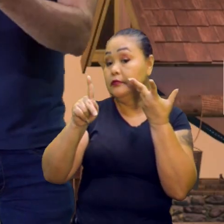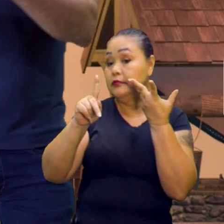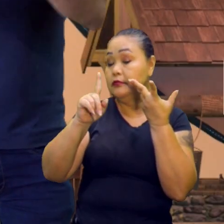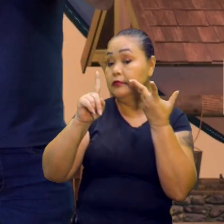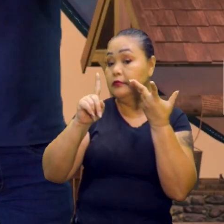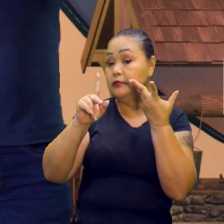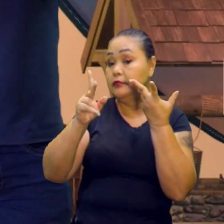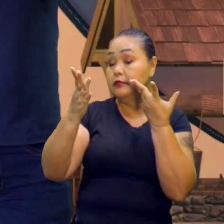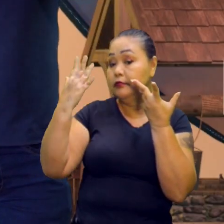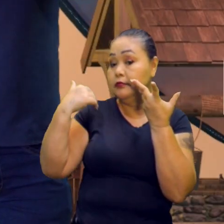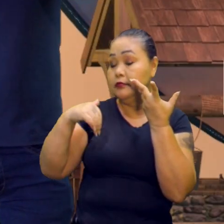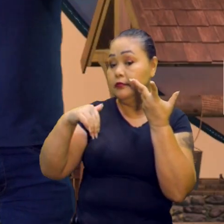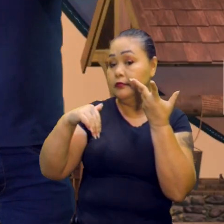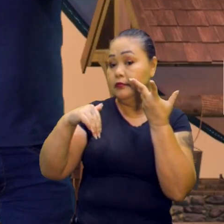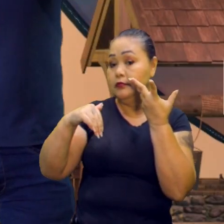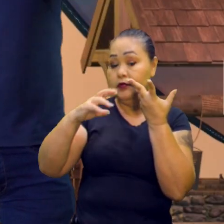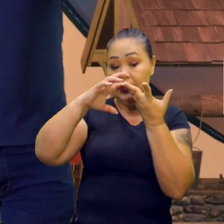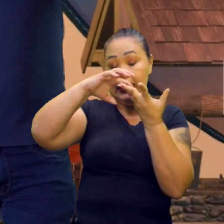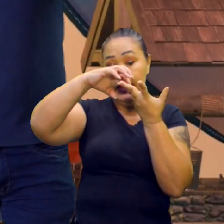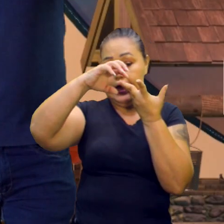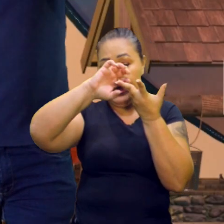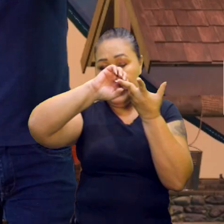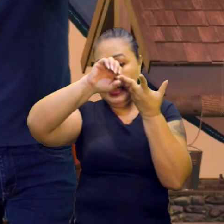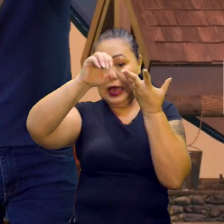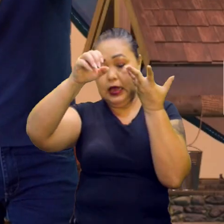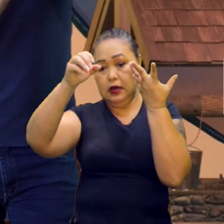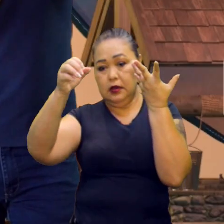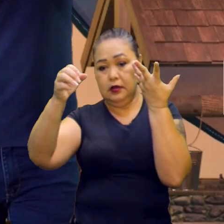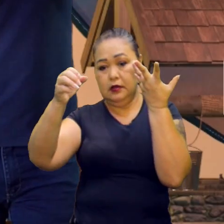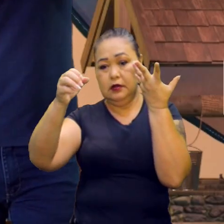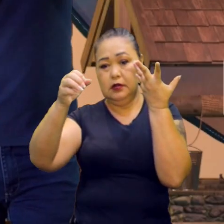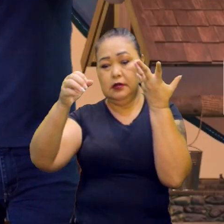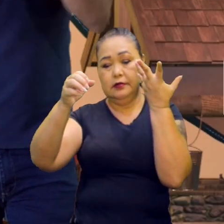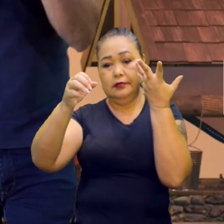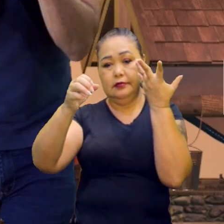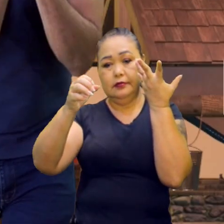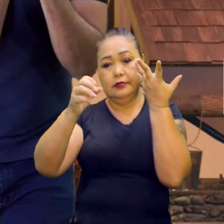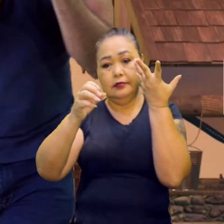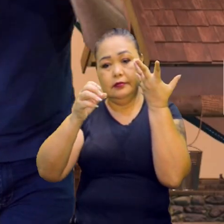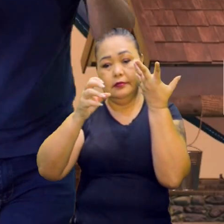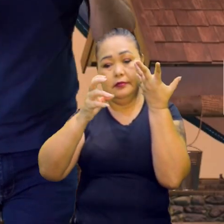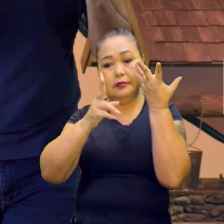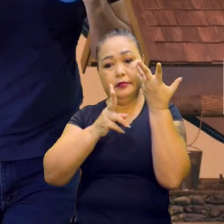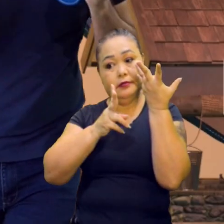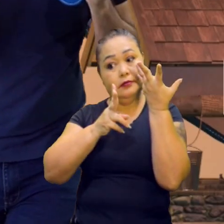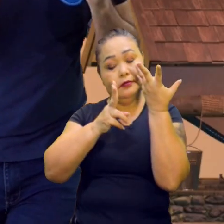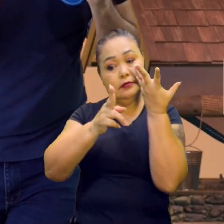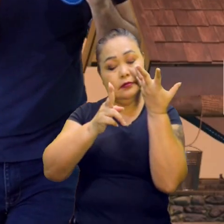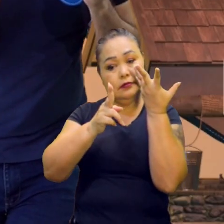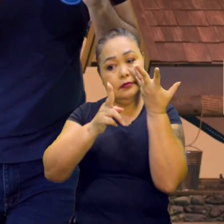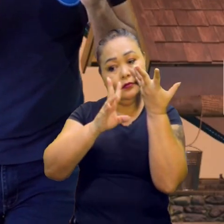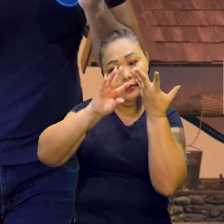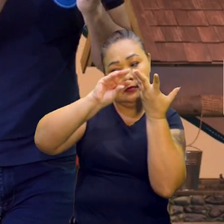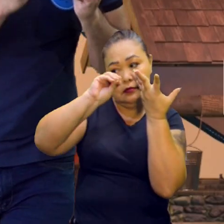Quando aquele galho que vai produzir, eu ainda tenho que selecionar quais são os ramos